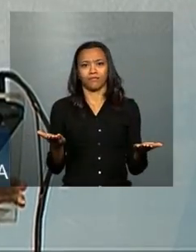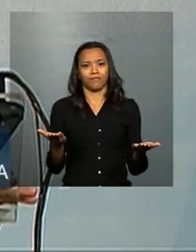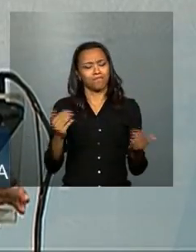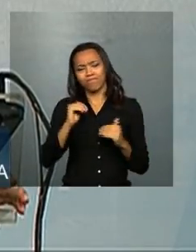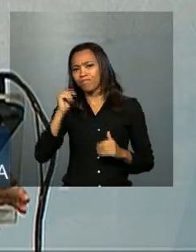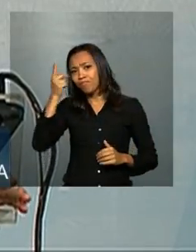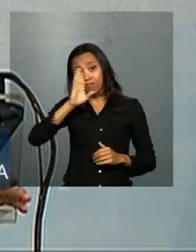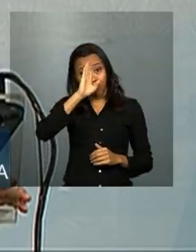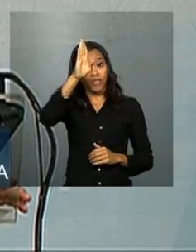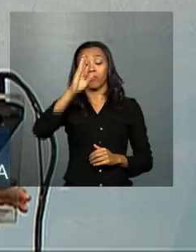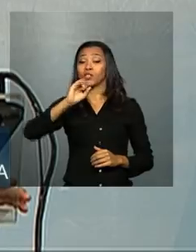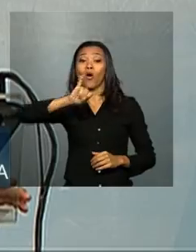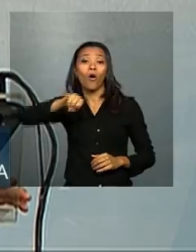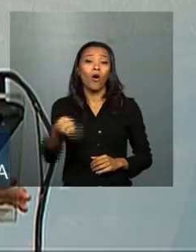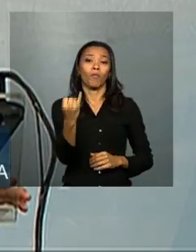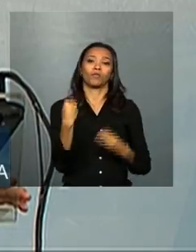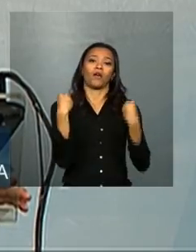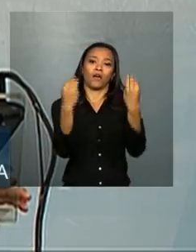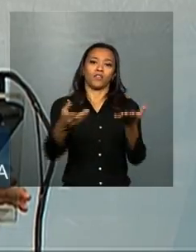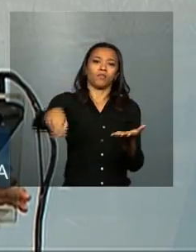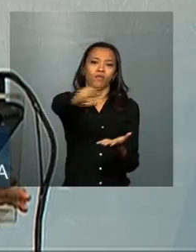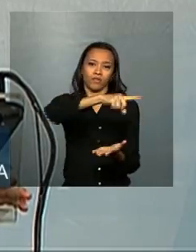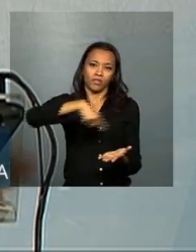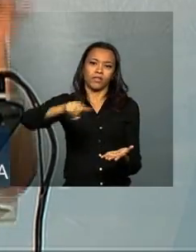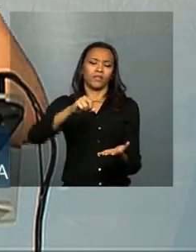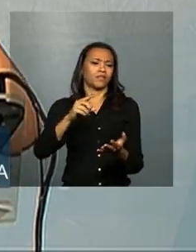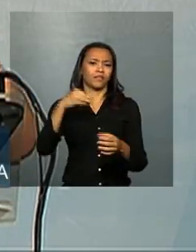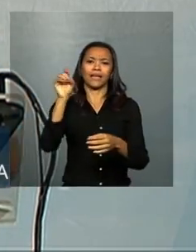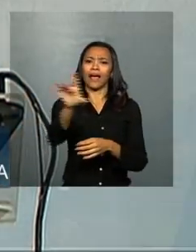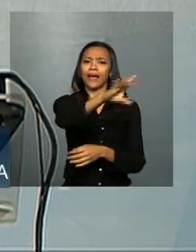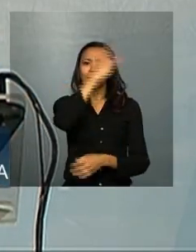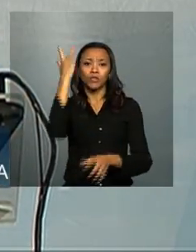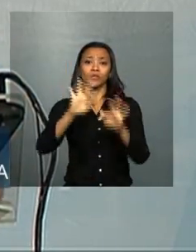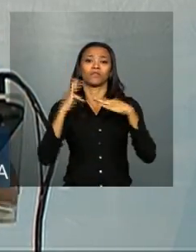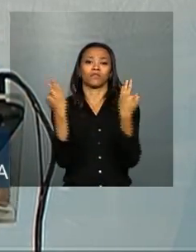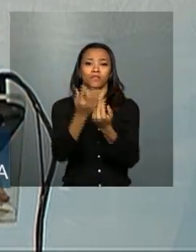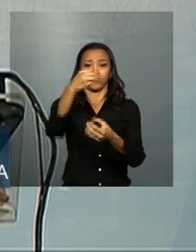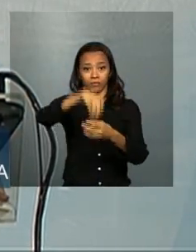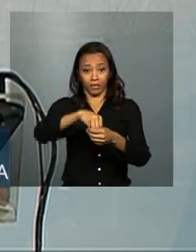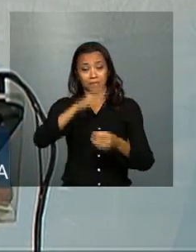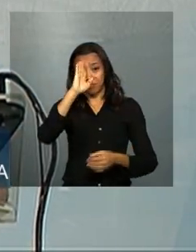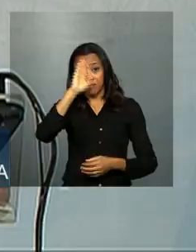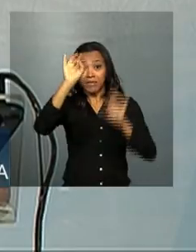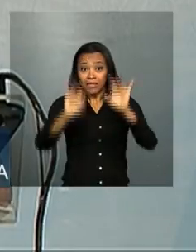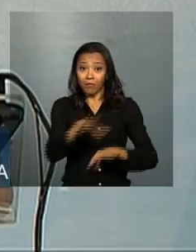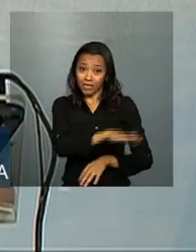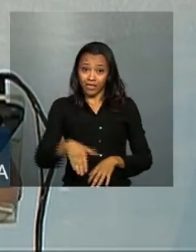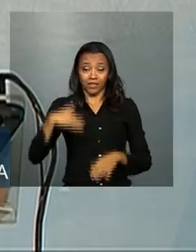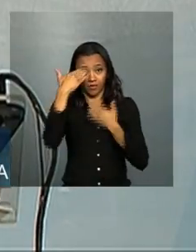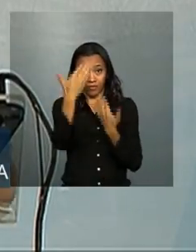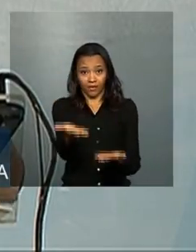sobretudo muitas oportunidades para todos os seus integrantes, em especial para as crianças. Muito